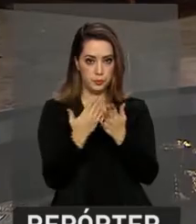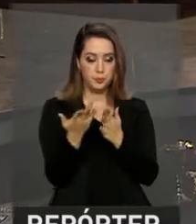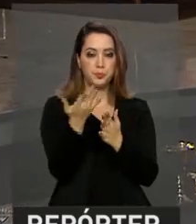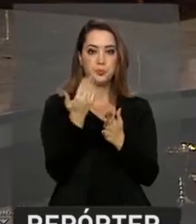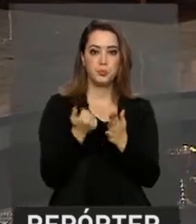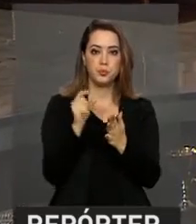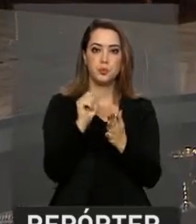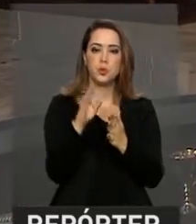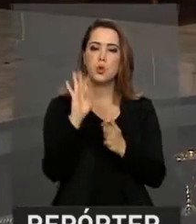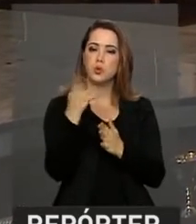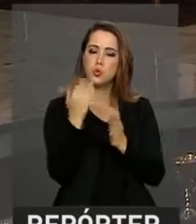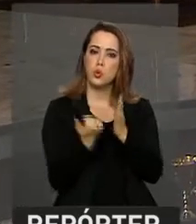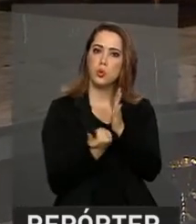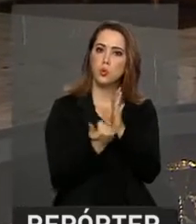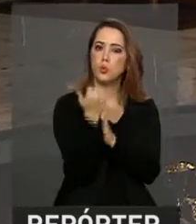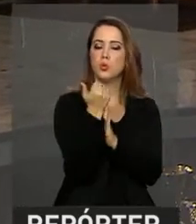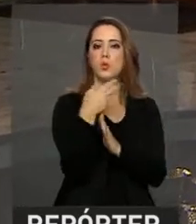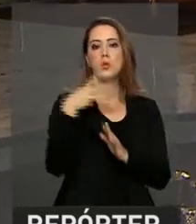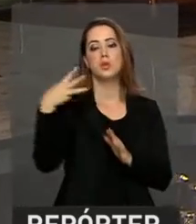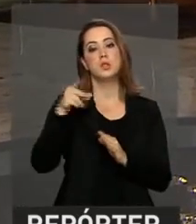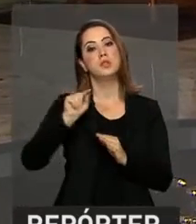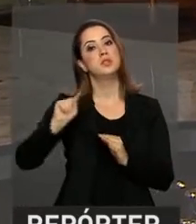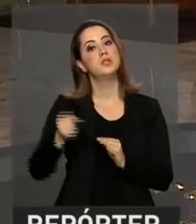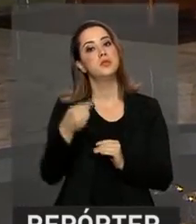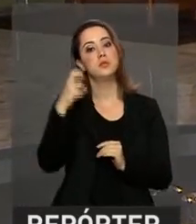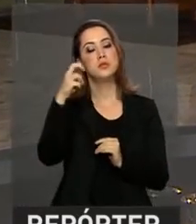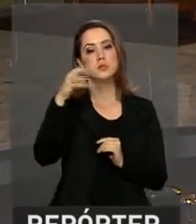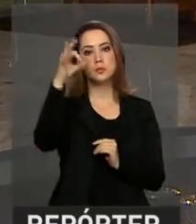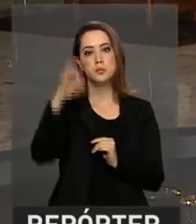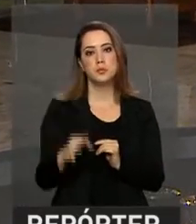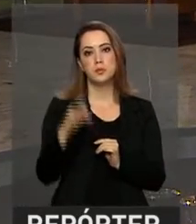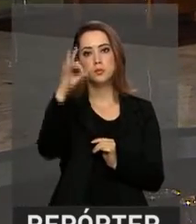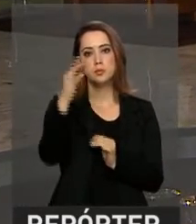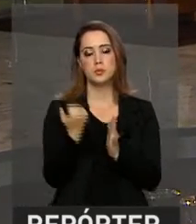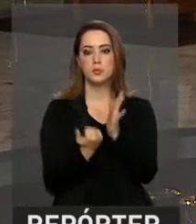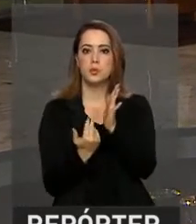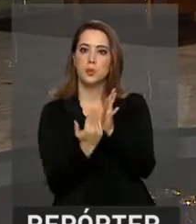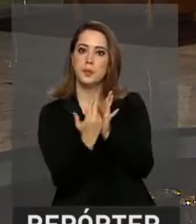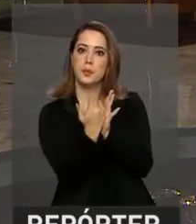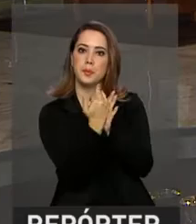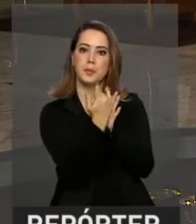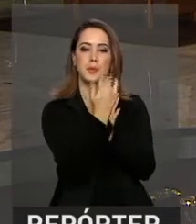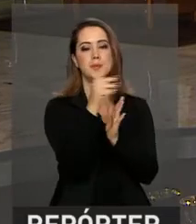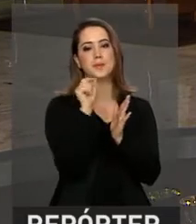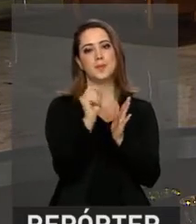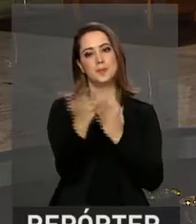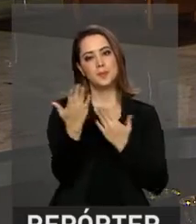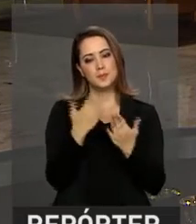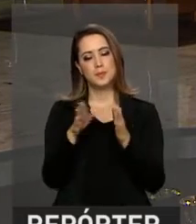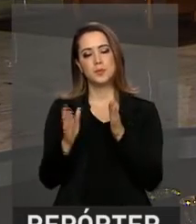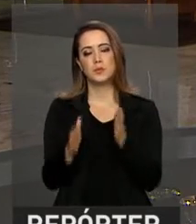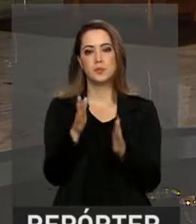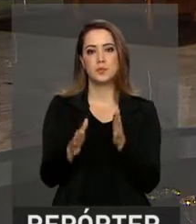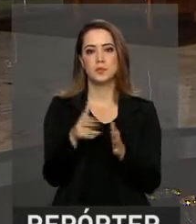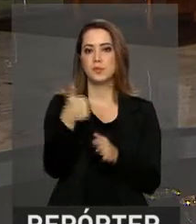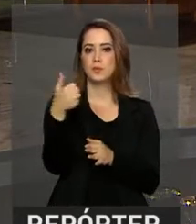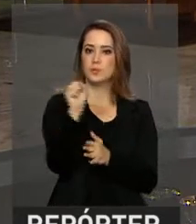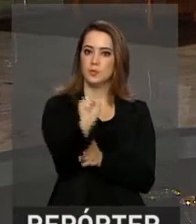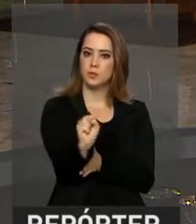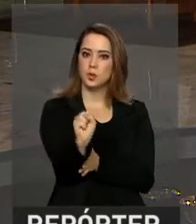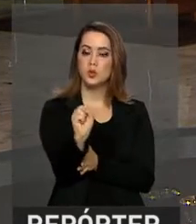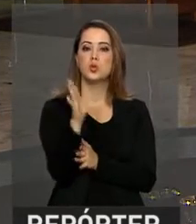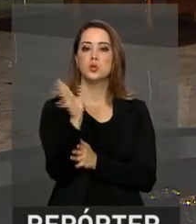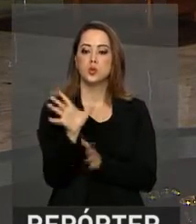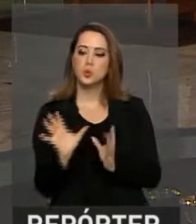somando aí um crescimento de 3,5% nessa comparação nesse período. 18 dos 24